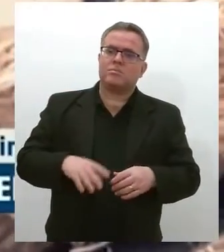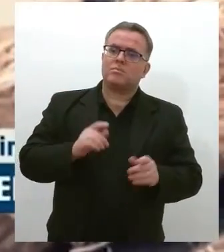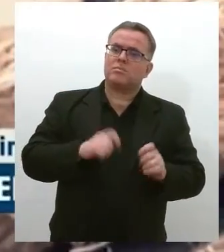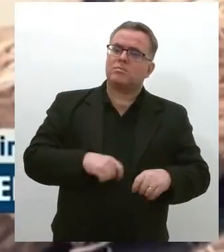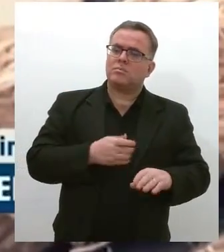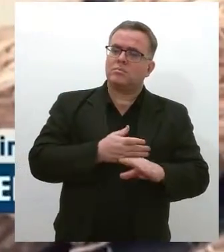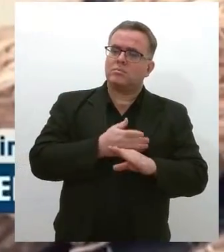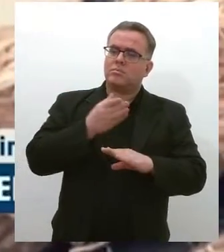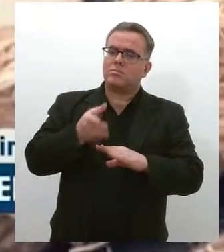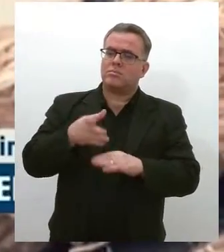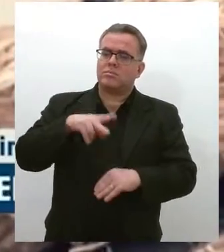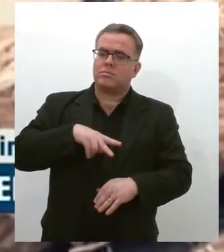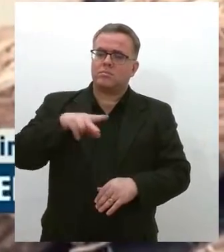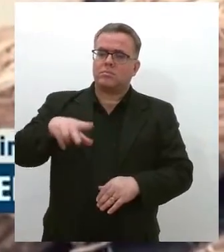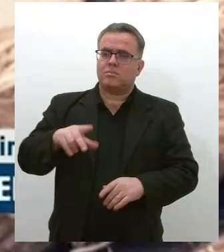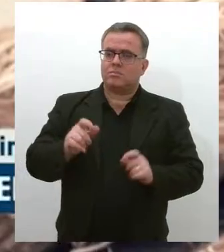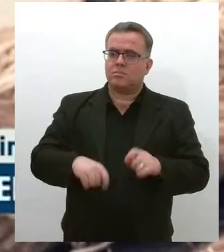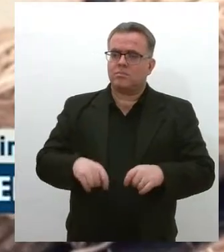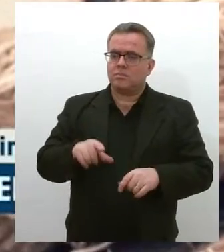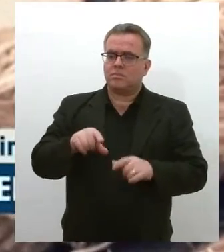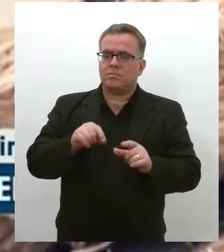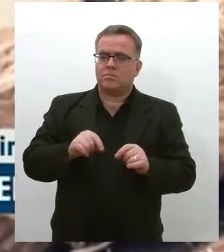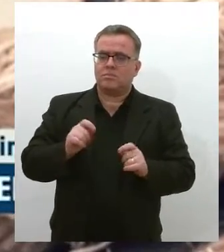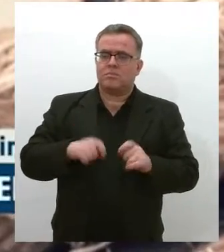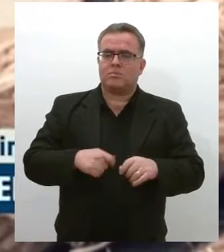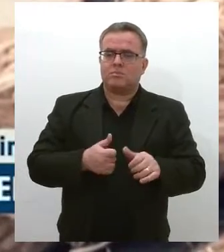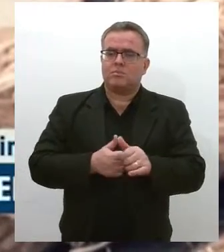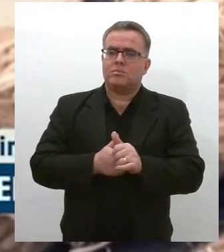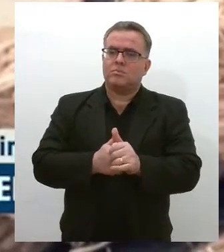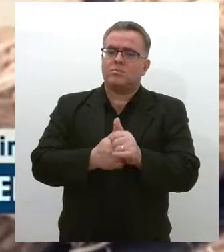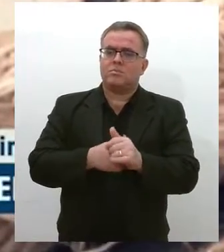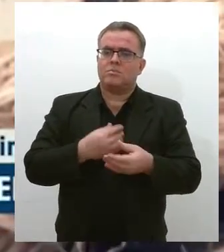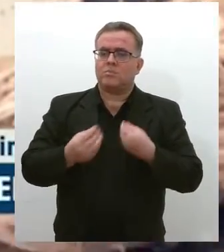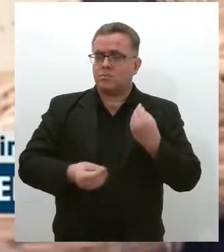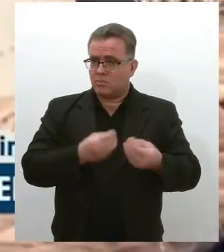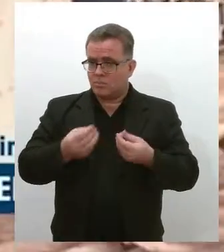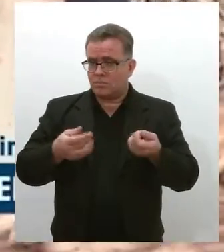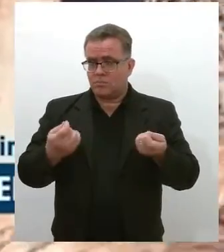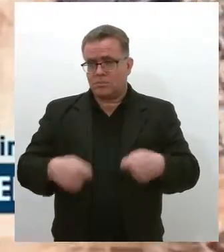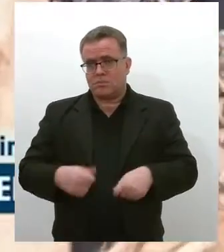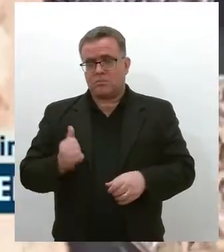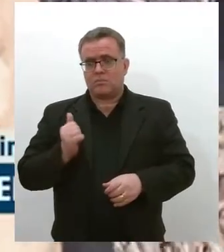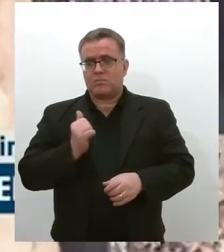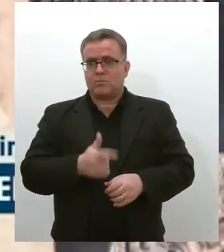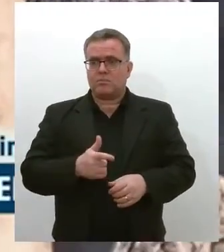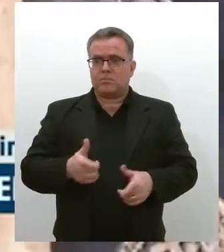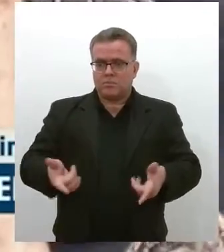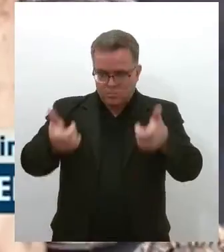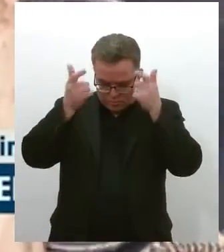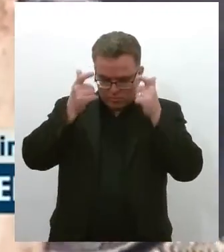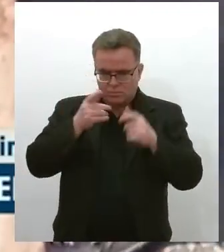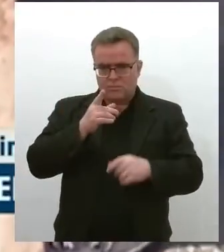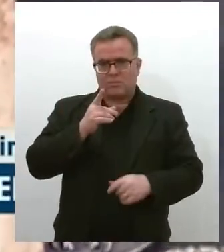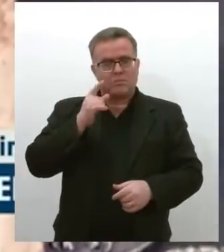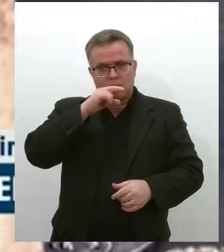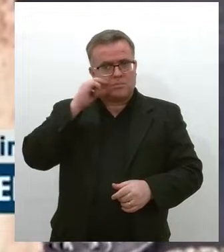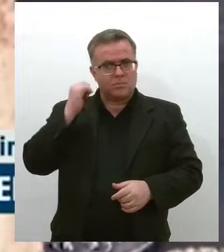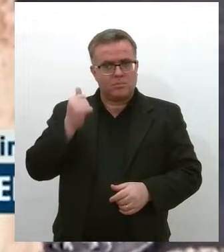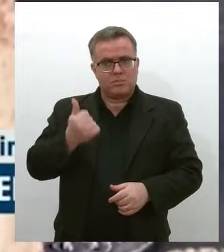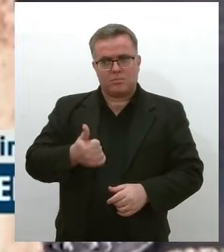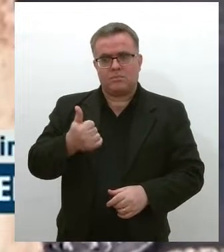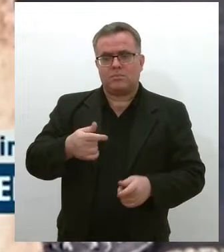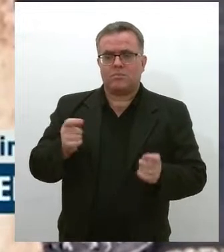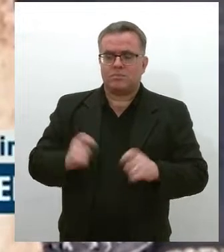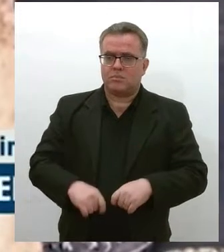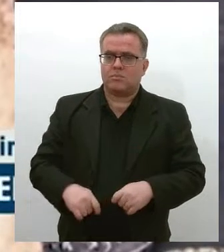Janeiro, preferiam apoiar as cortes portuguesas do que o Império de Dom Pedro. E as províncias